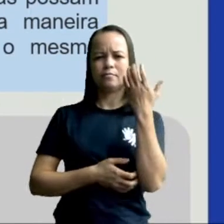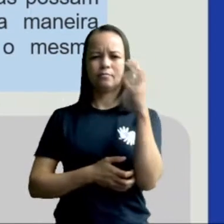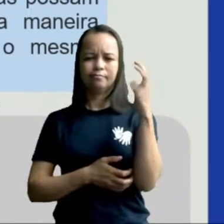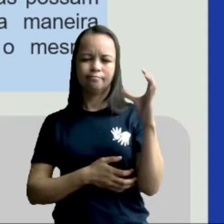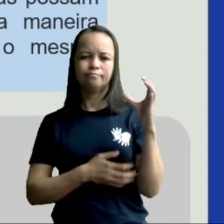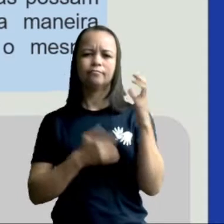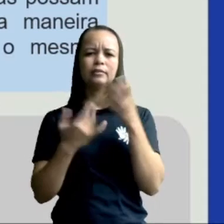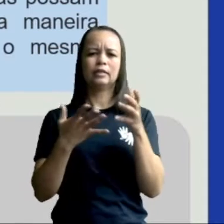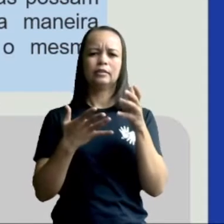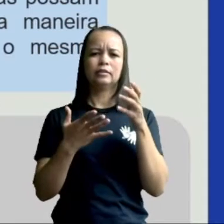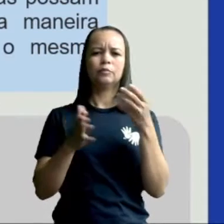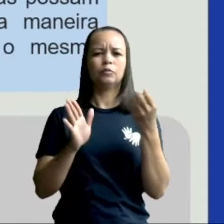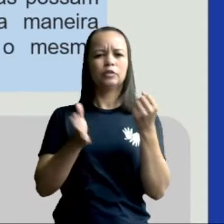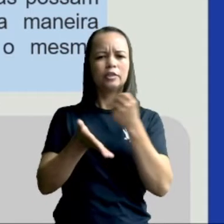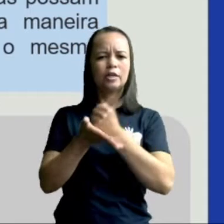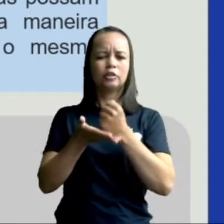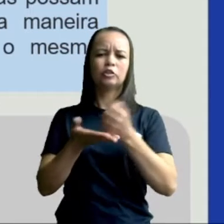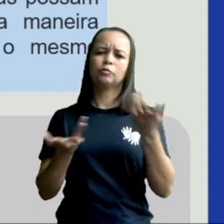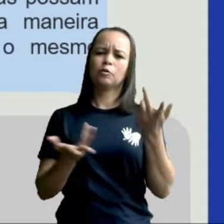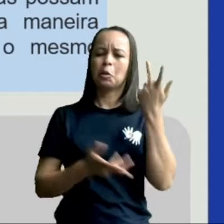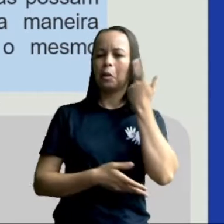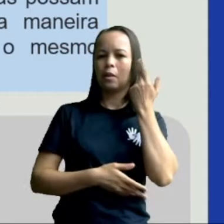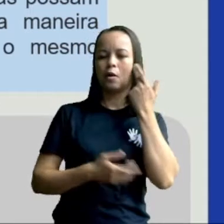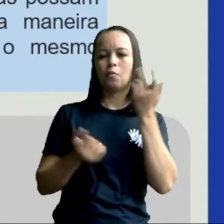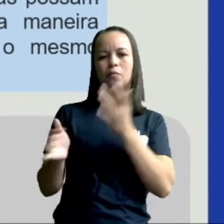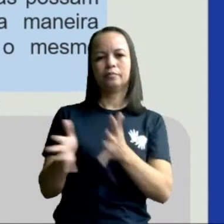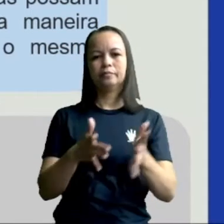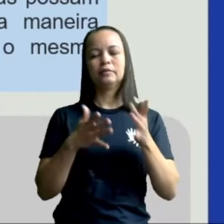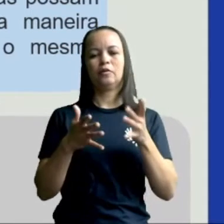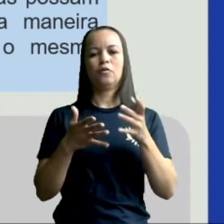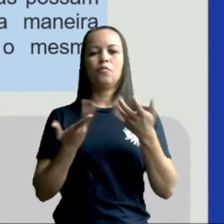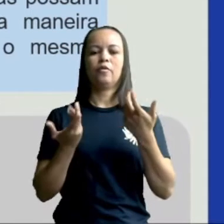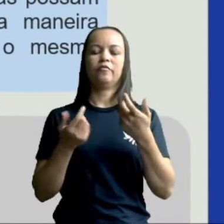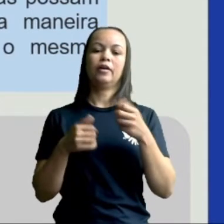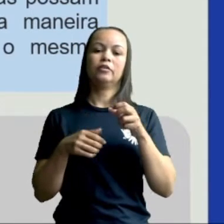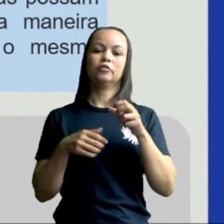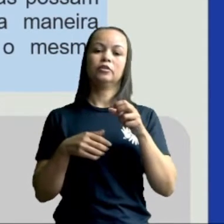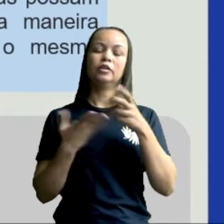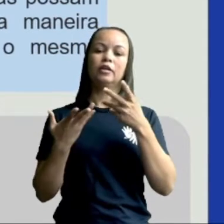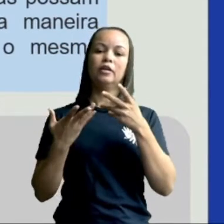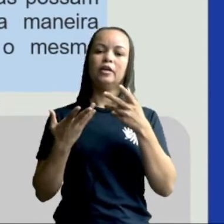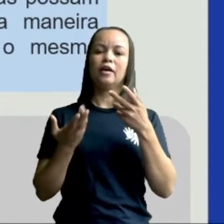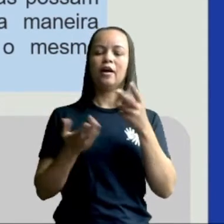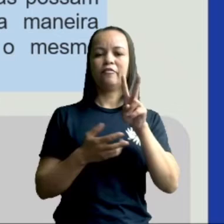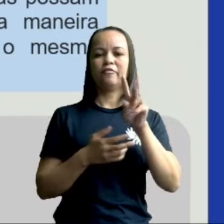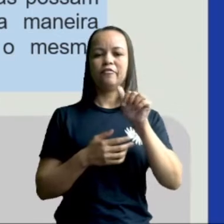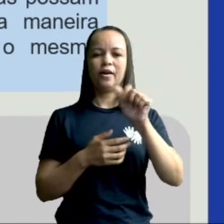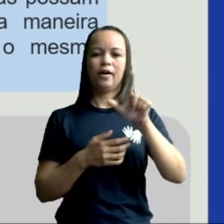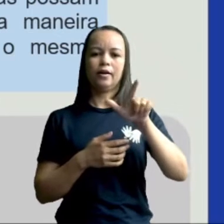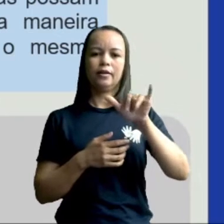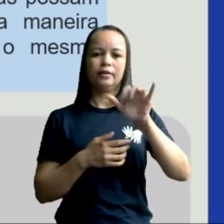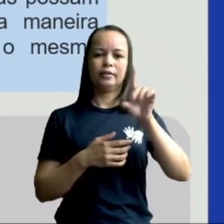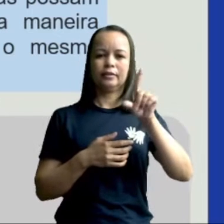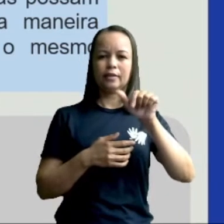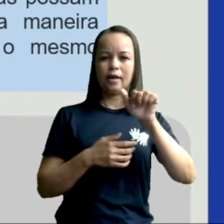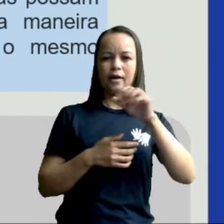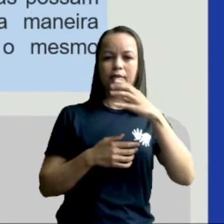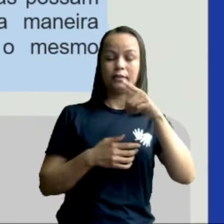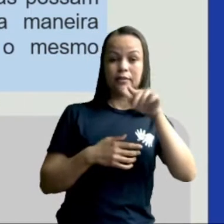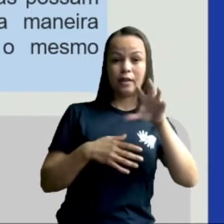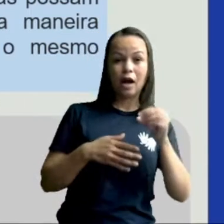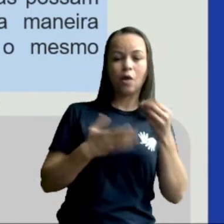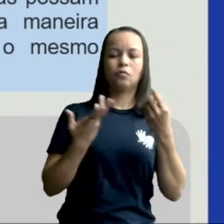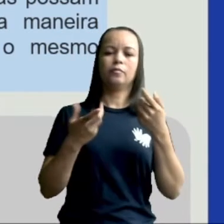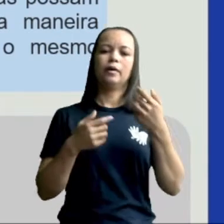esse tipo de registro é muito comum, uma vez que a validação desse experimento pelos cientistas depende da sua